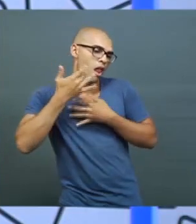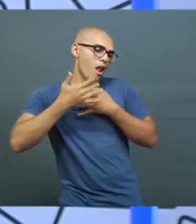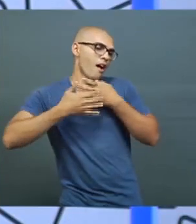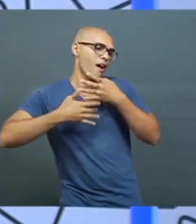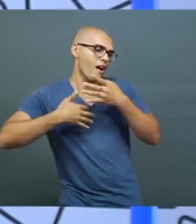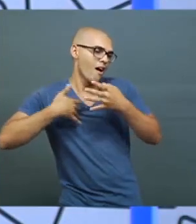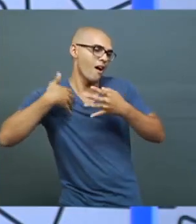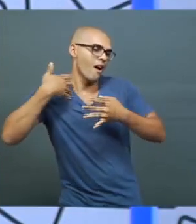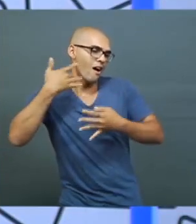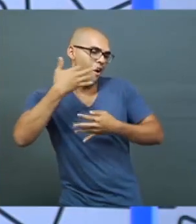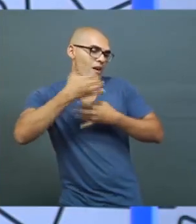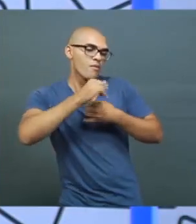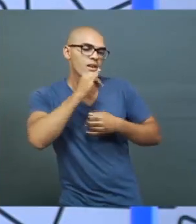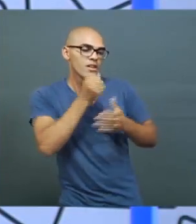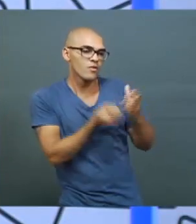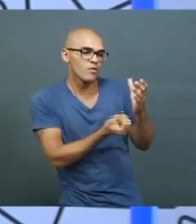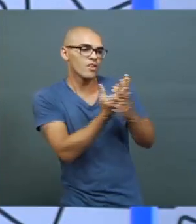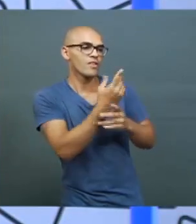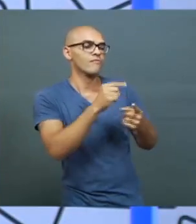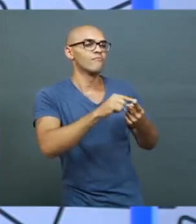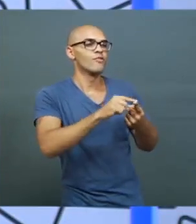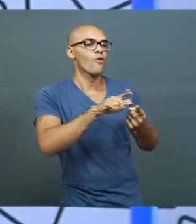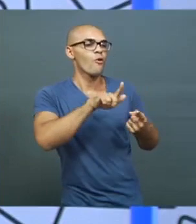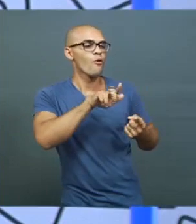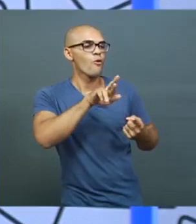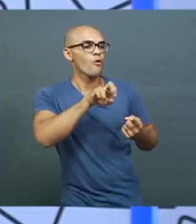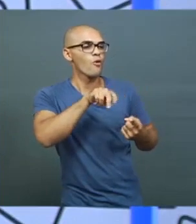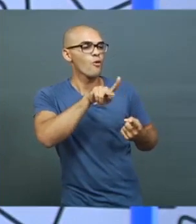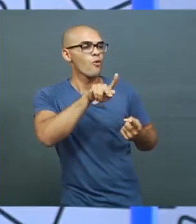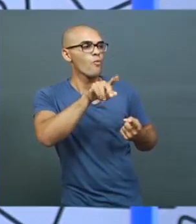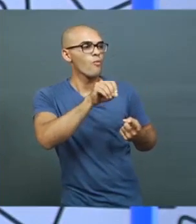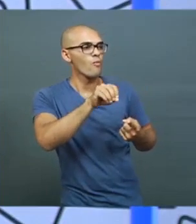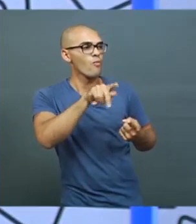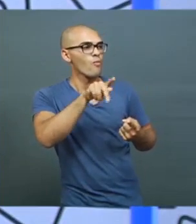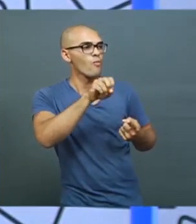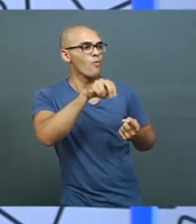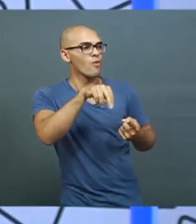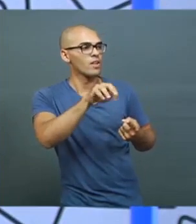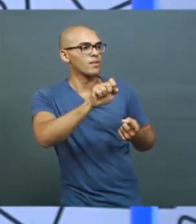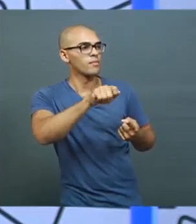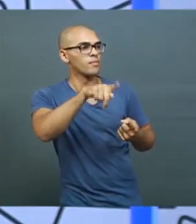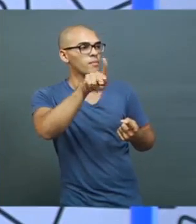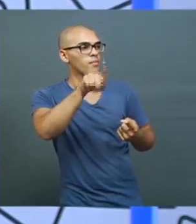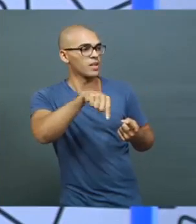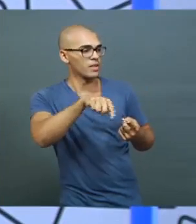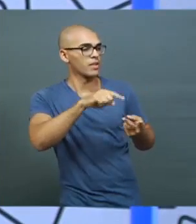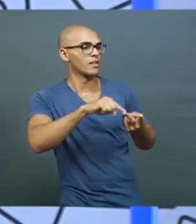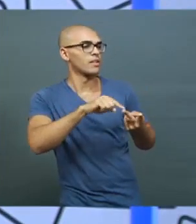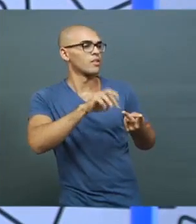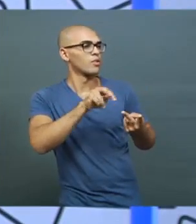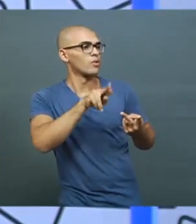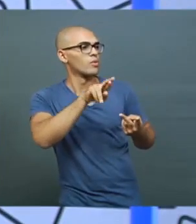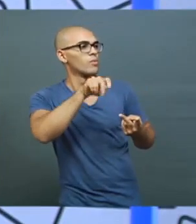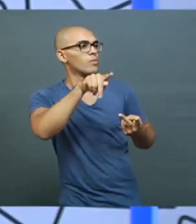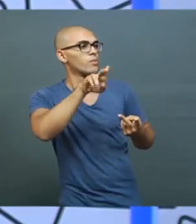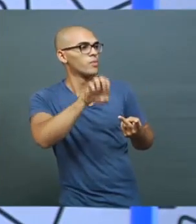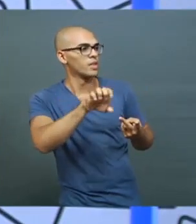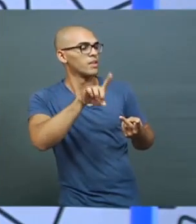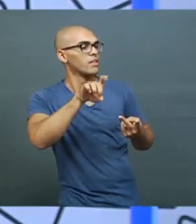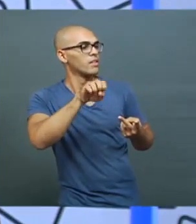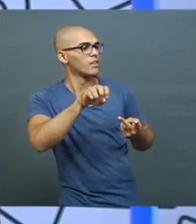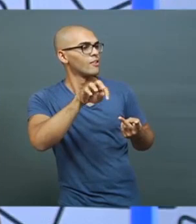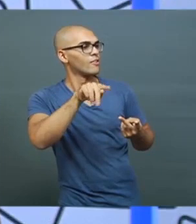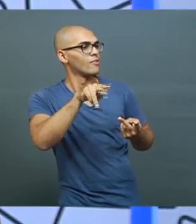do Pontapé, a Trupe de Truões, é um povo guerreiro, né? Que hoje são companhias consolidadas, estruturadas